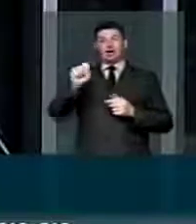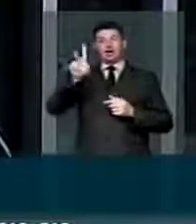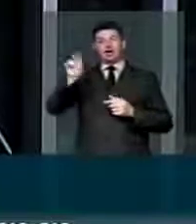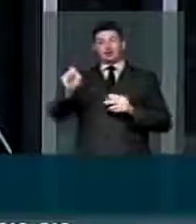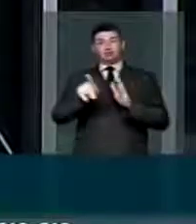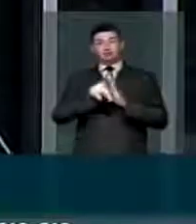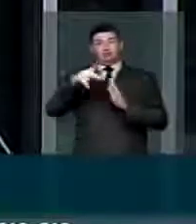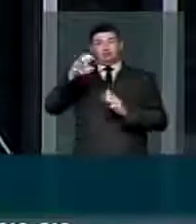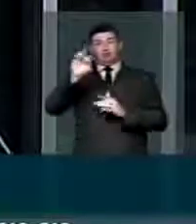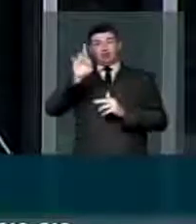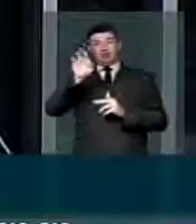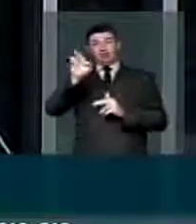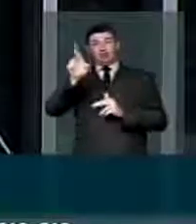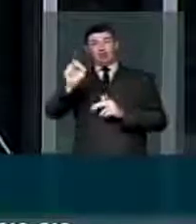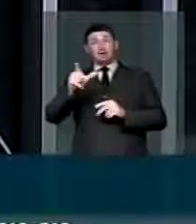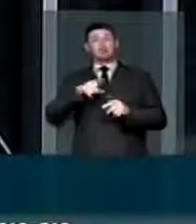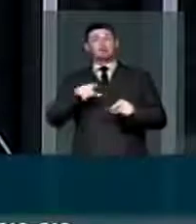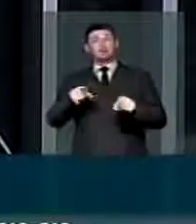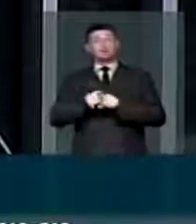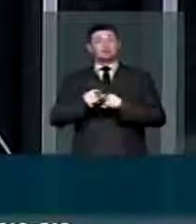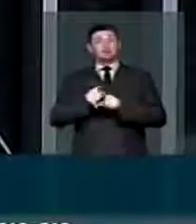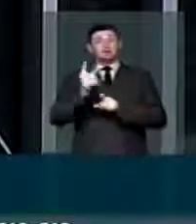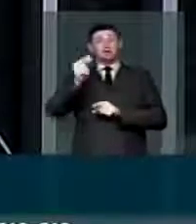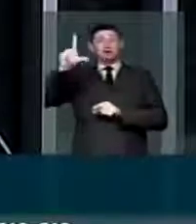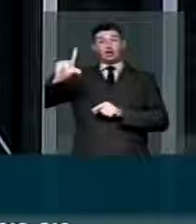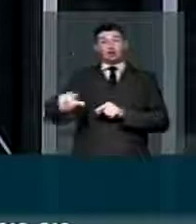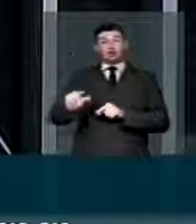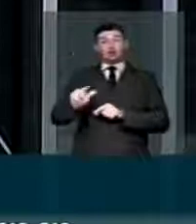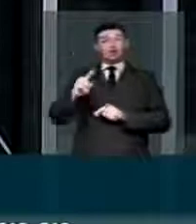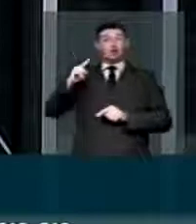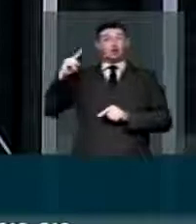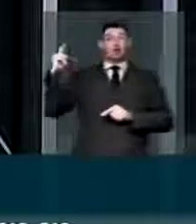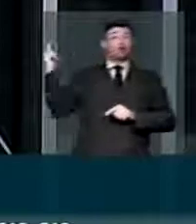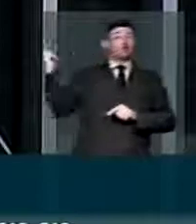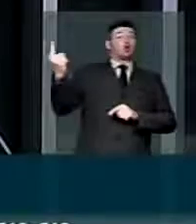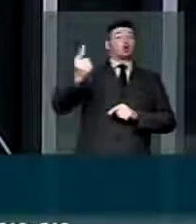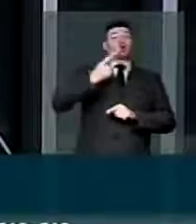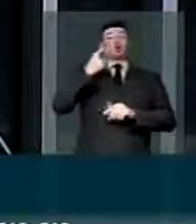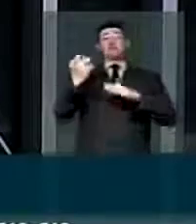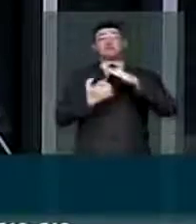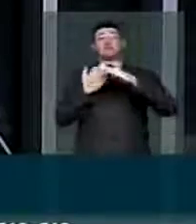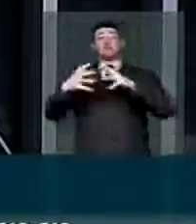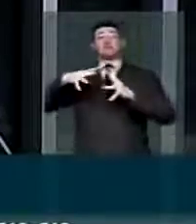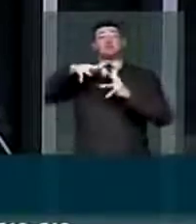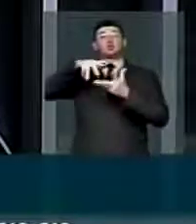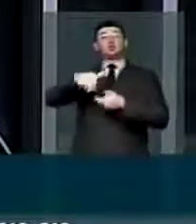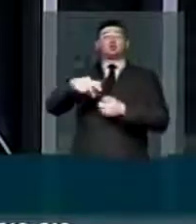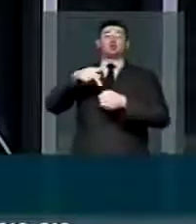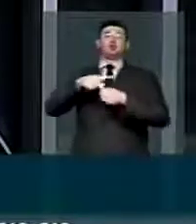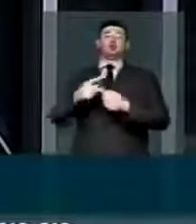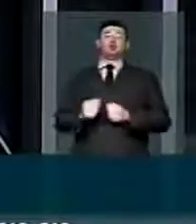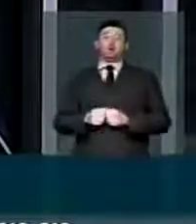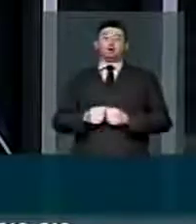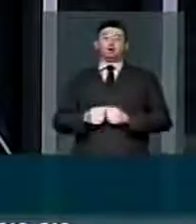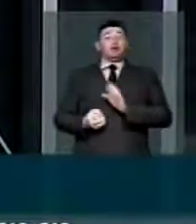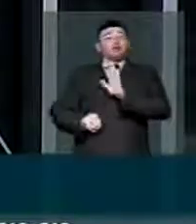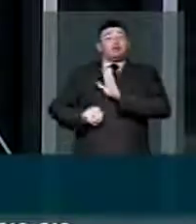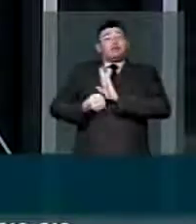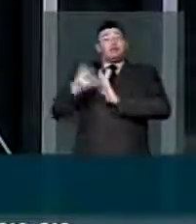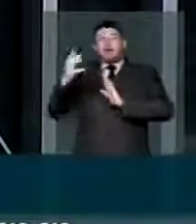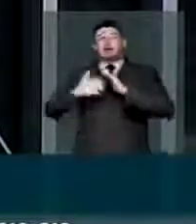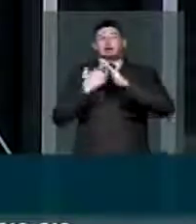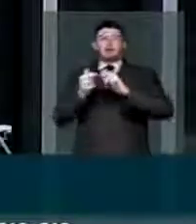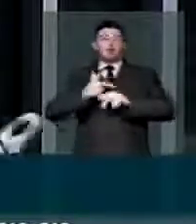da Petrobras, houve redução do valor dos ativos de todas as empresas de petróleo do planeta e de várias